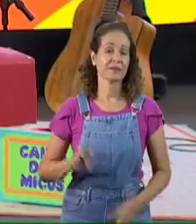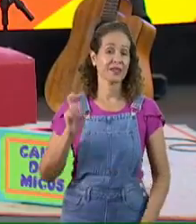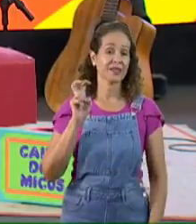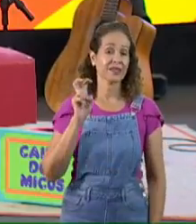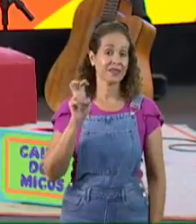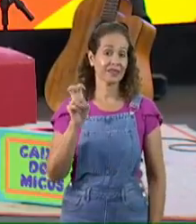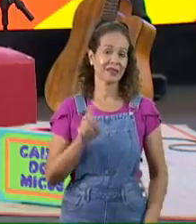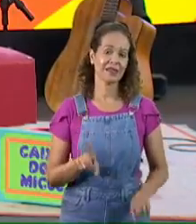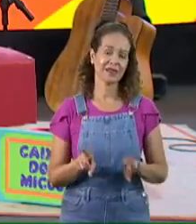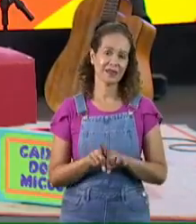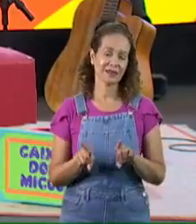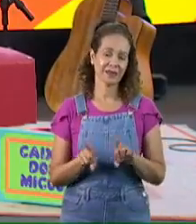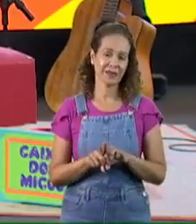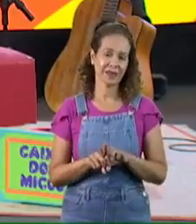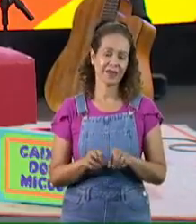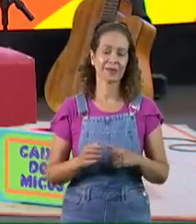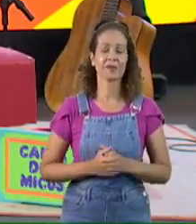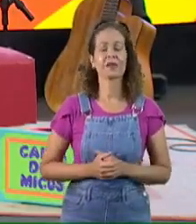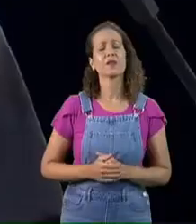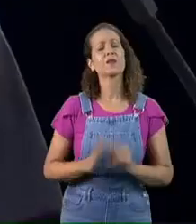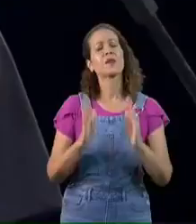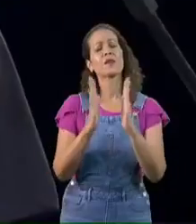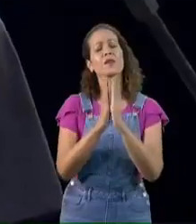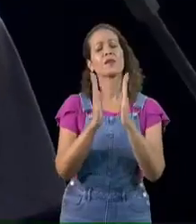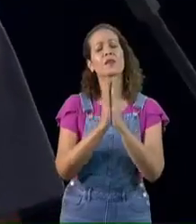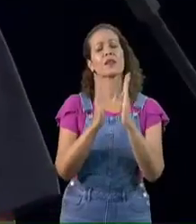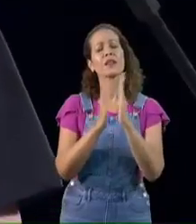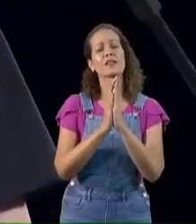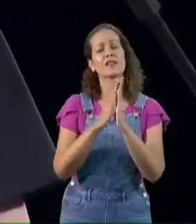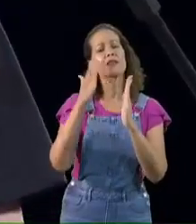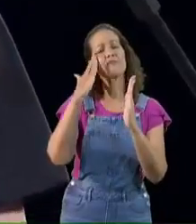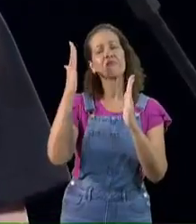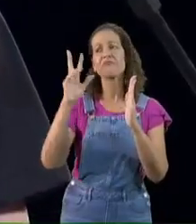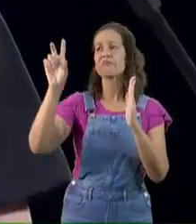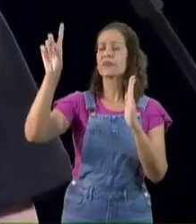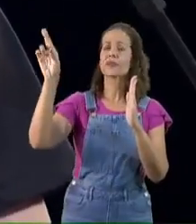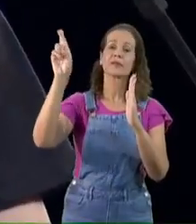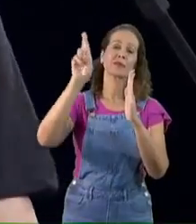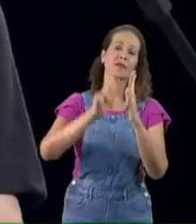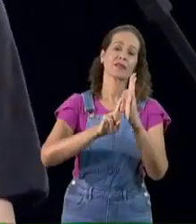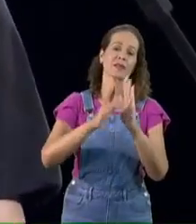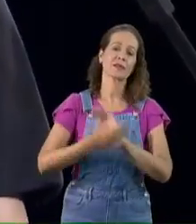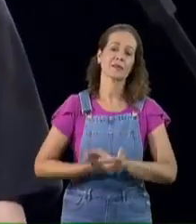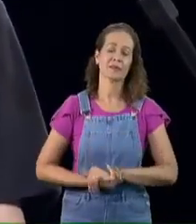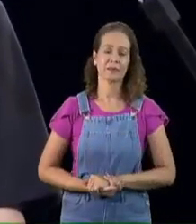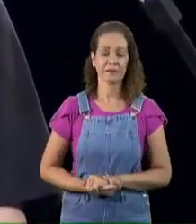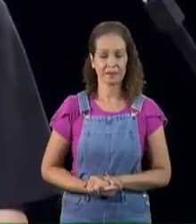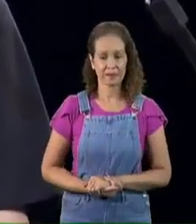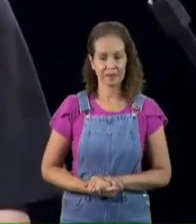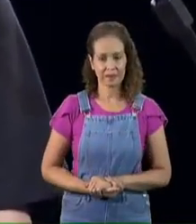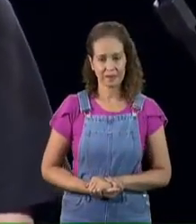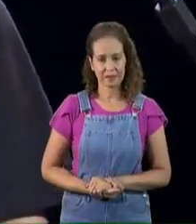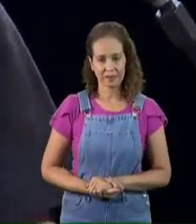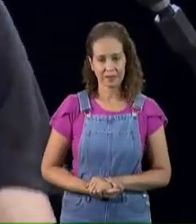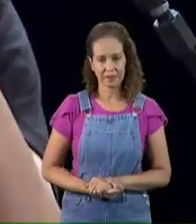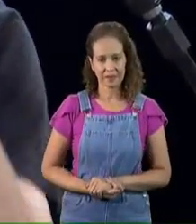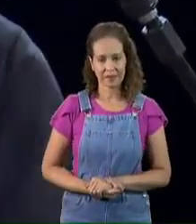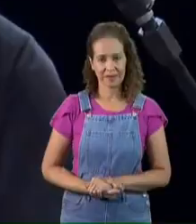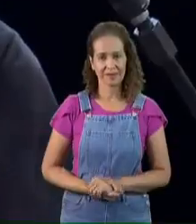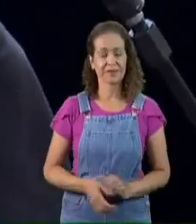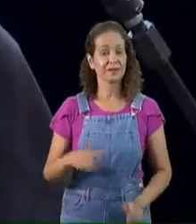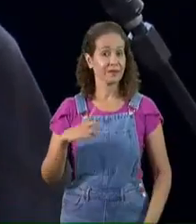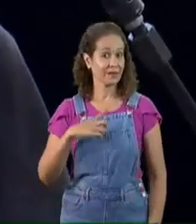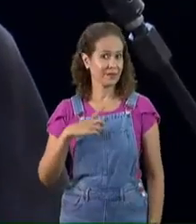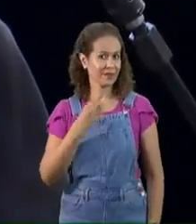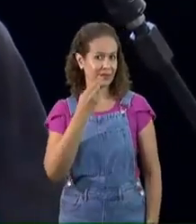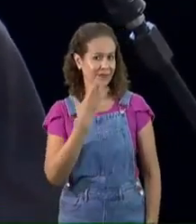Cinco. Também, Tio Luan. Uma oração. Gratidão por uma oração respondida. Uma oração respondida. Ah, tem uma que é